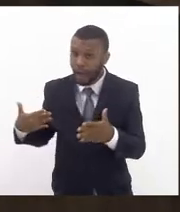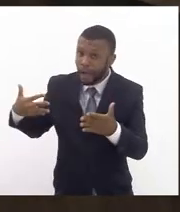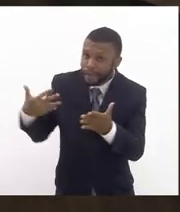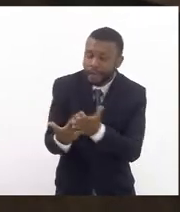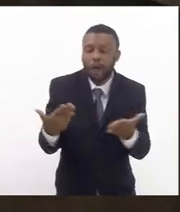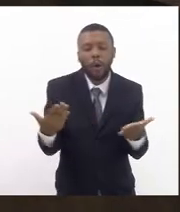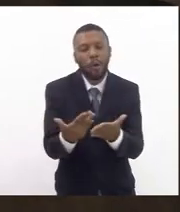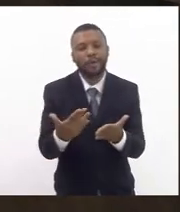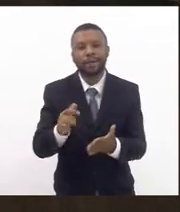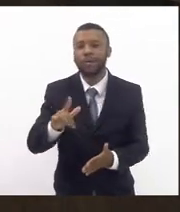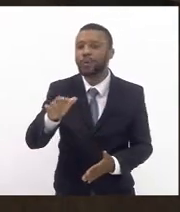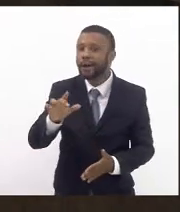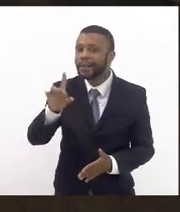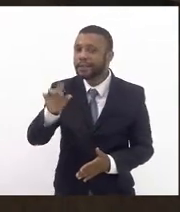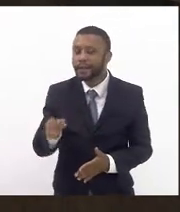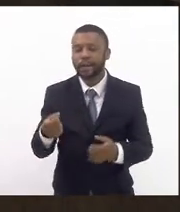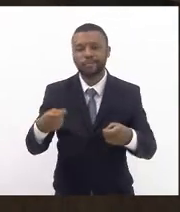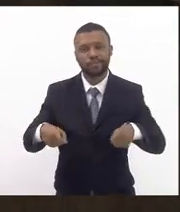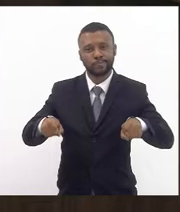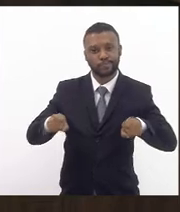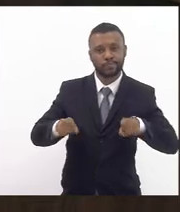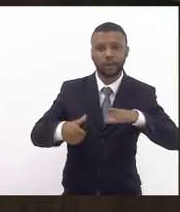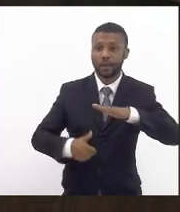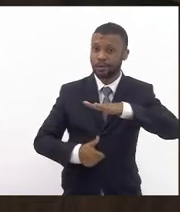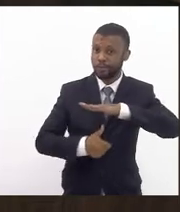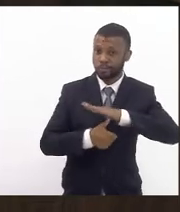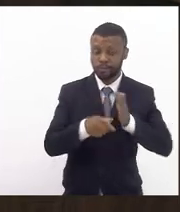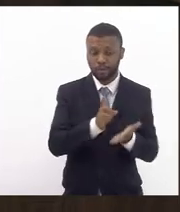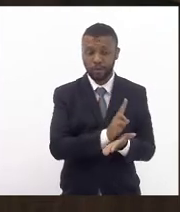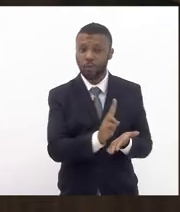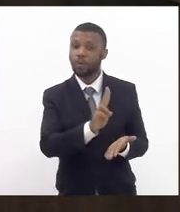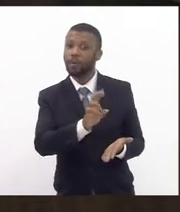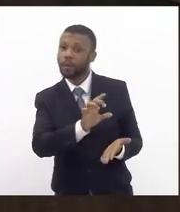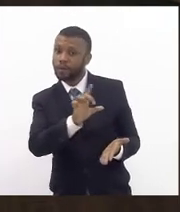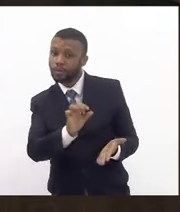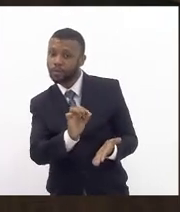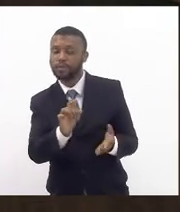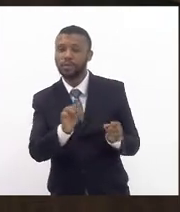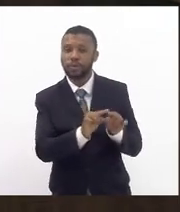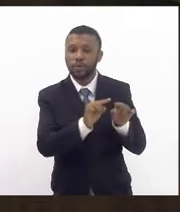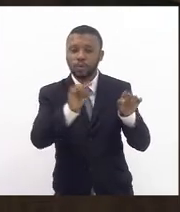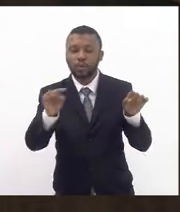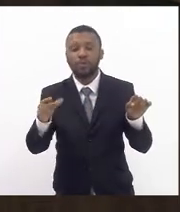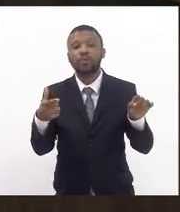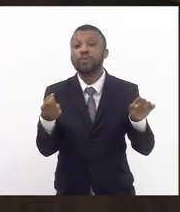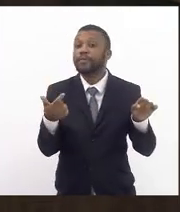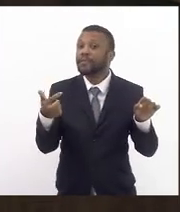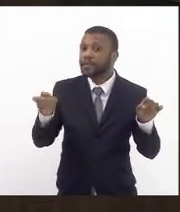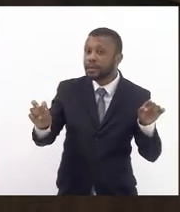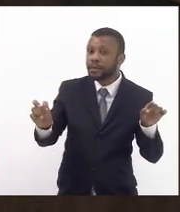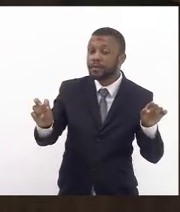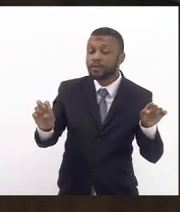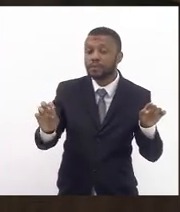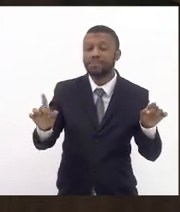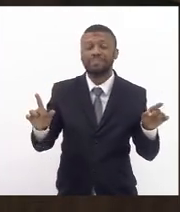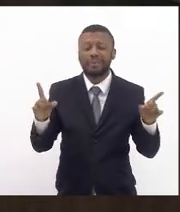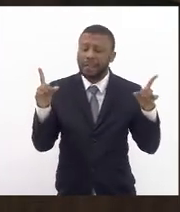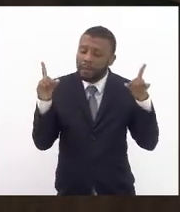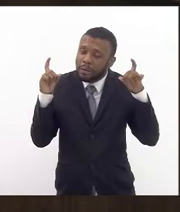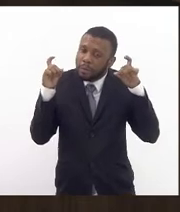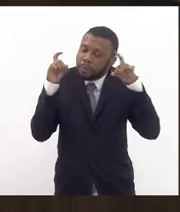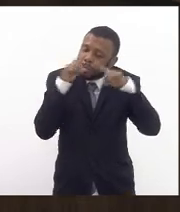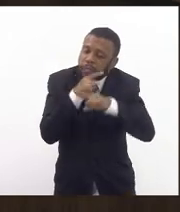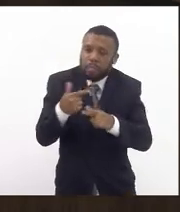assumiu o posto de reitoria da UESO, que seria até 2025, com uma difícil